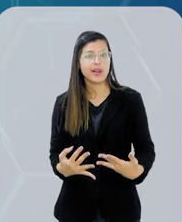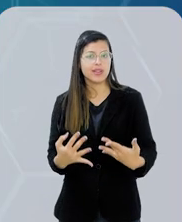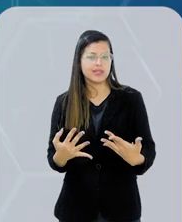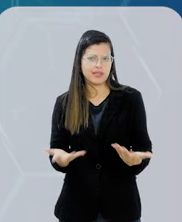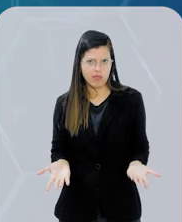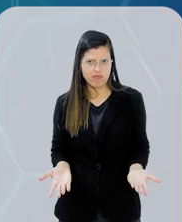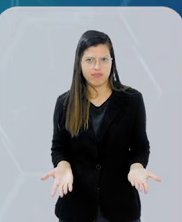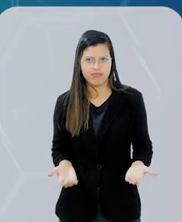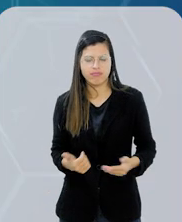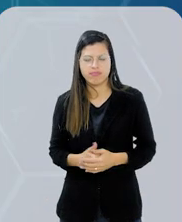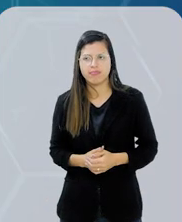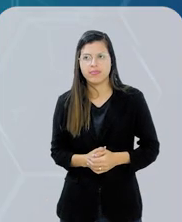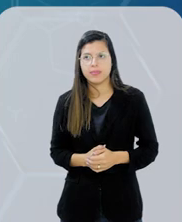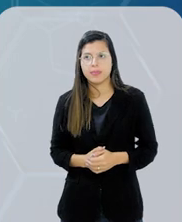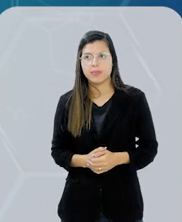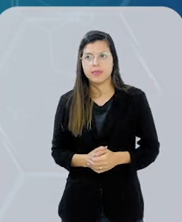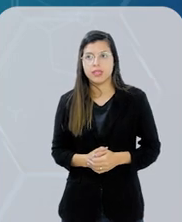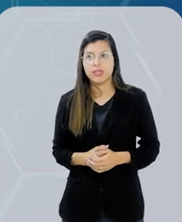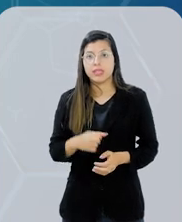negado.